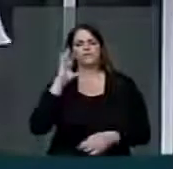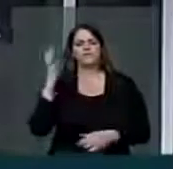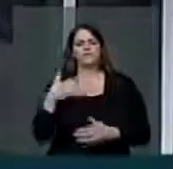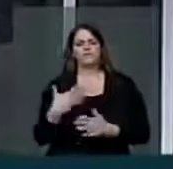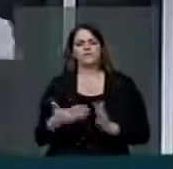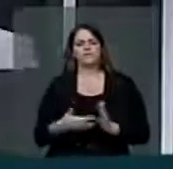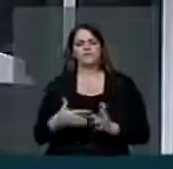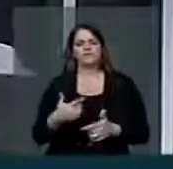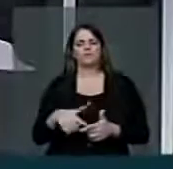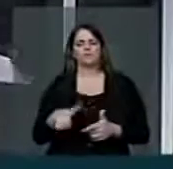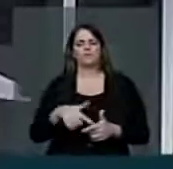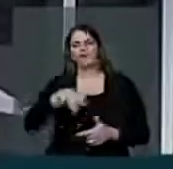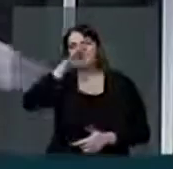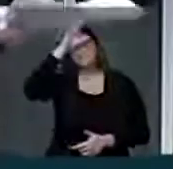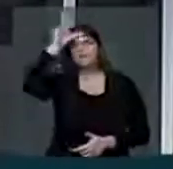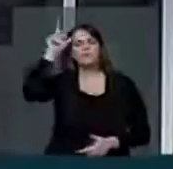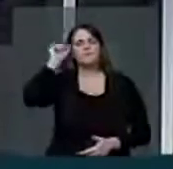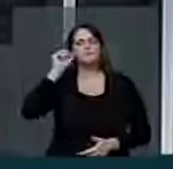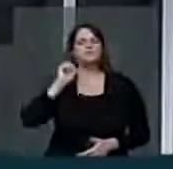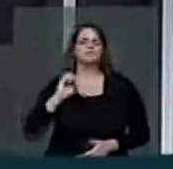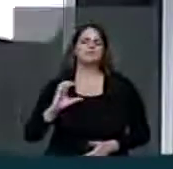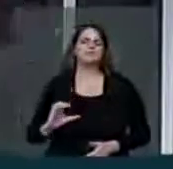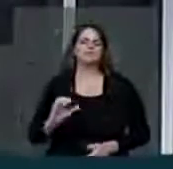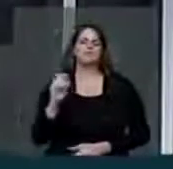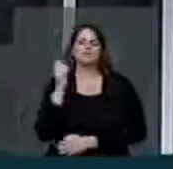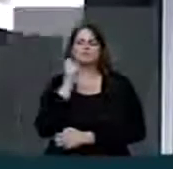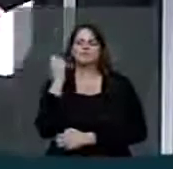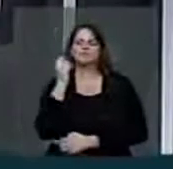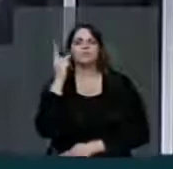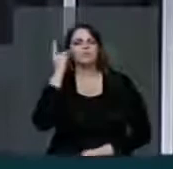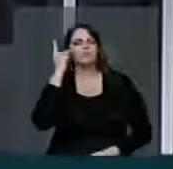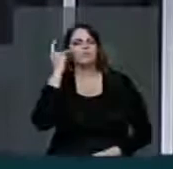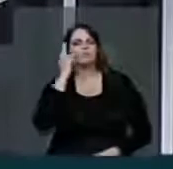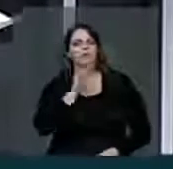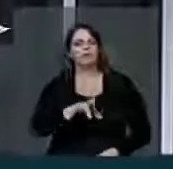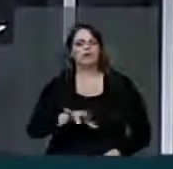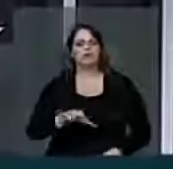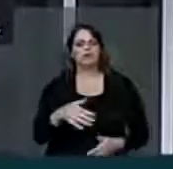quer do Amazonas, quer de Santa Catarina, quer do Rio Grande do Sul, quer de São Paulo, quer do Rio de Janeiro.